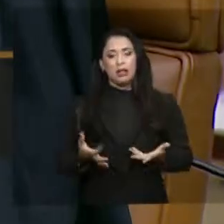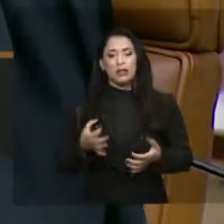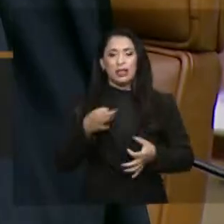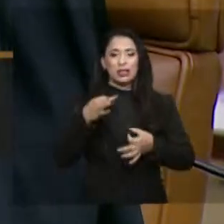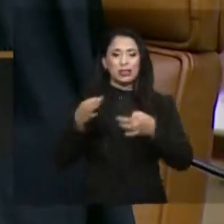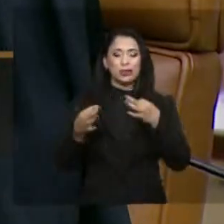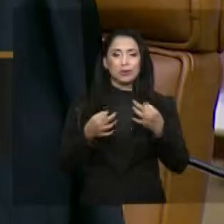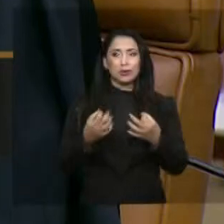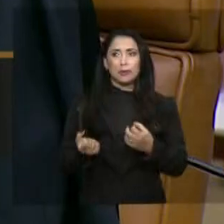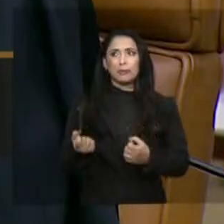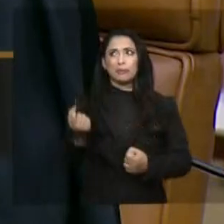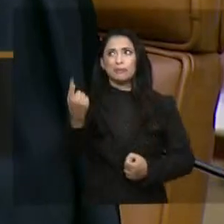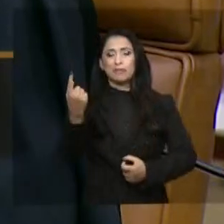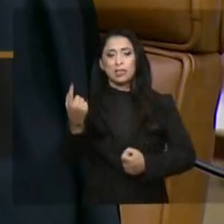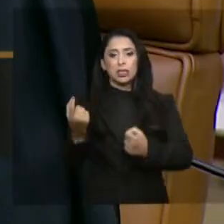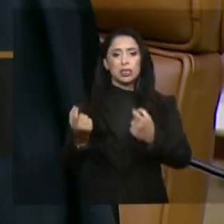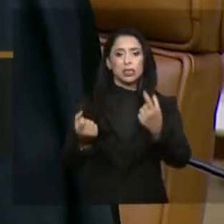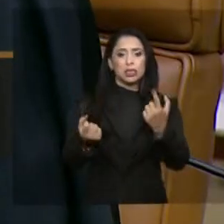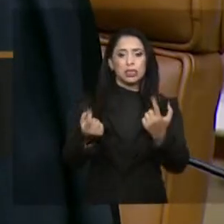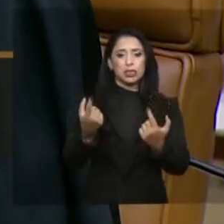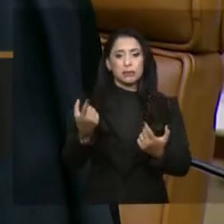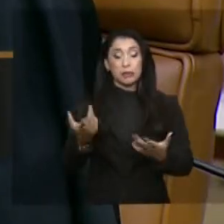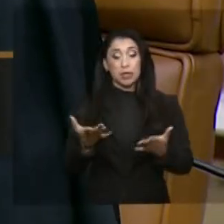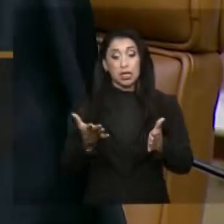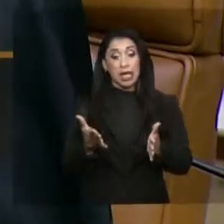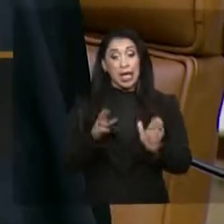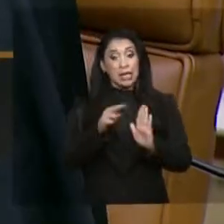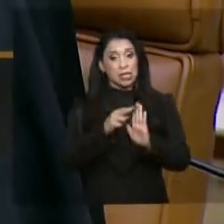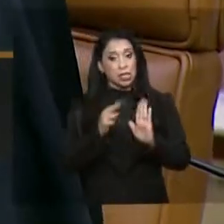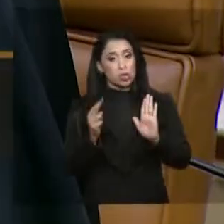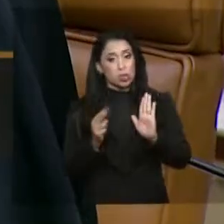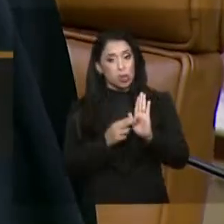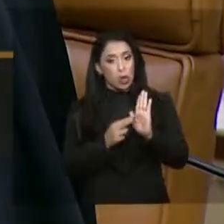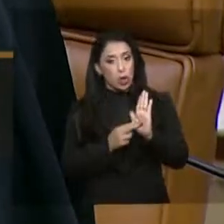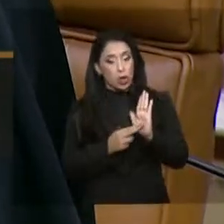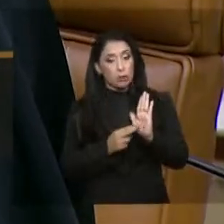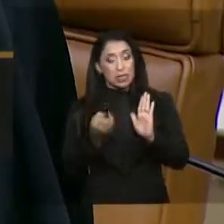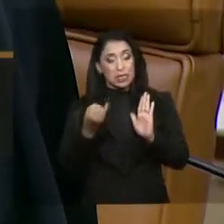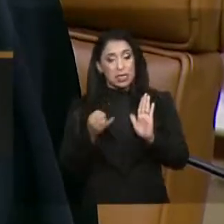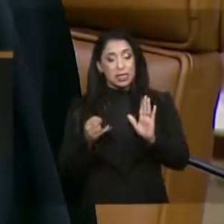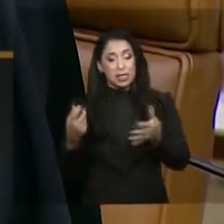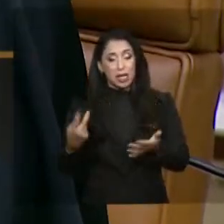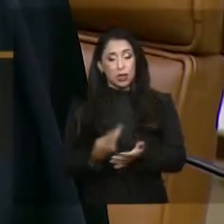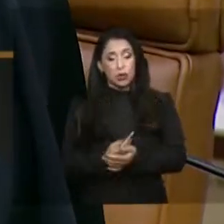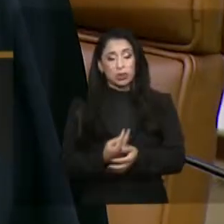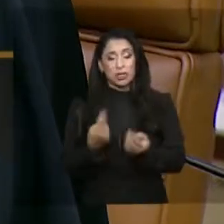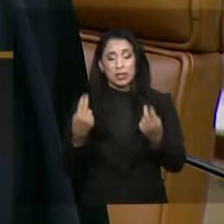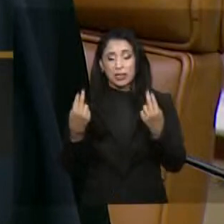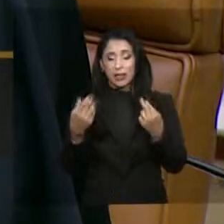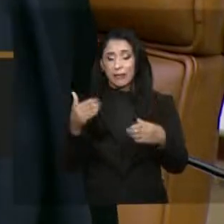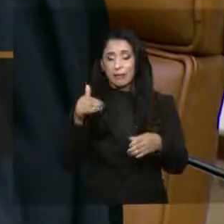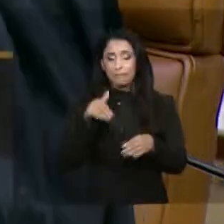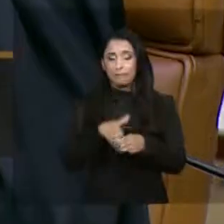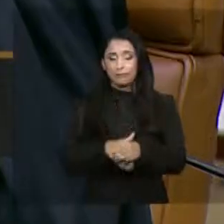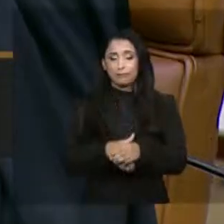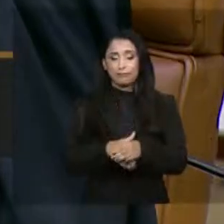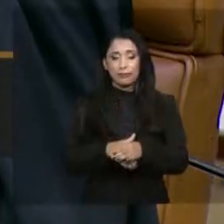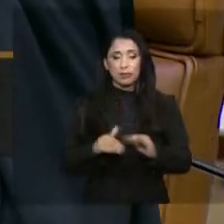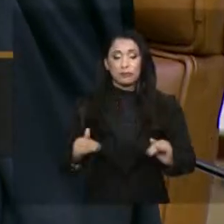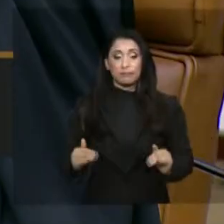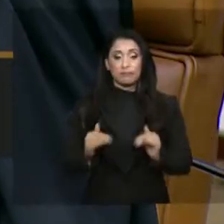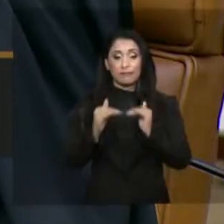essas excepcionalidades. As soluções normativas para o caso de empate são variadas, mas não conduzindo